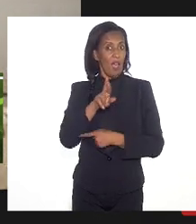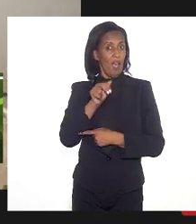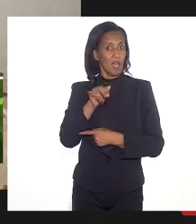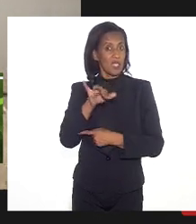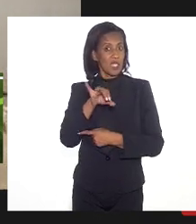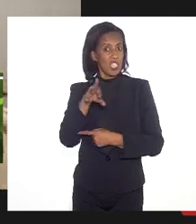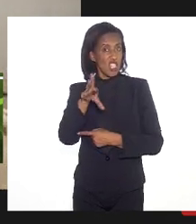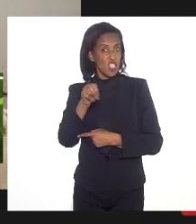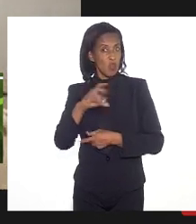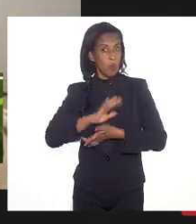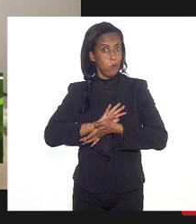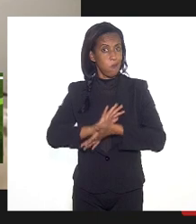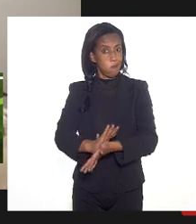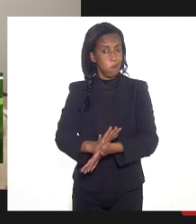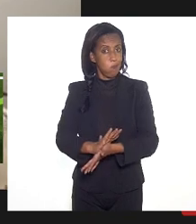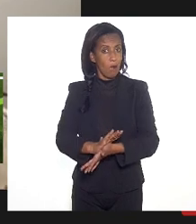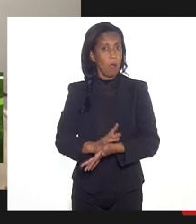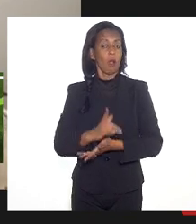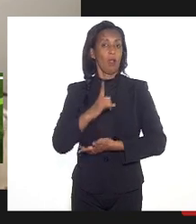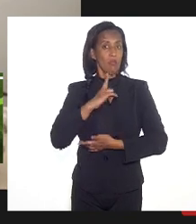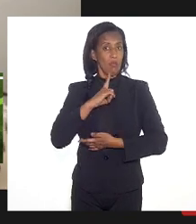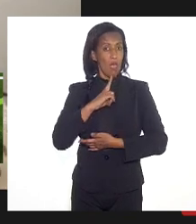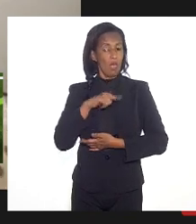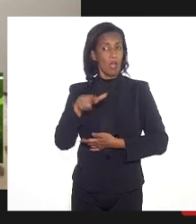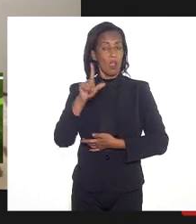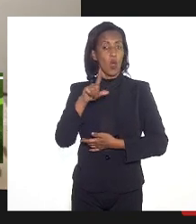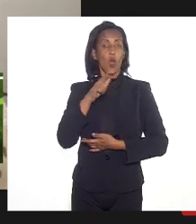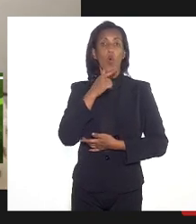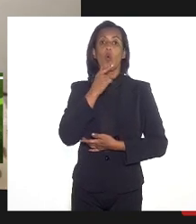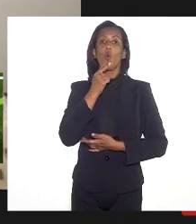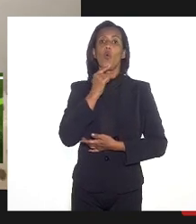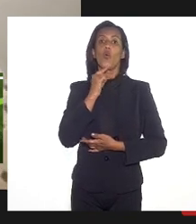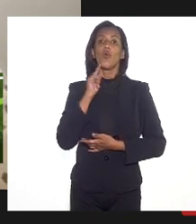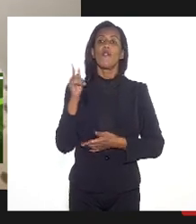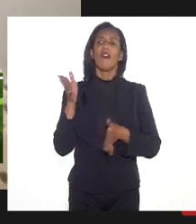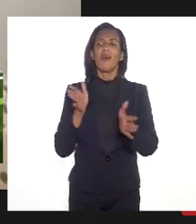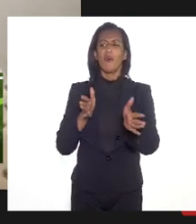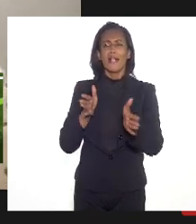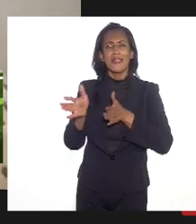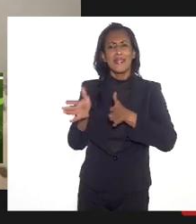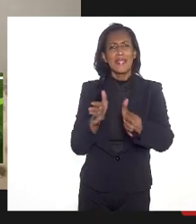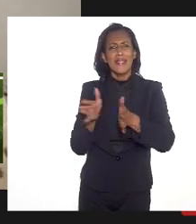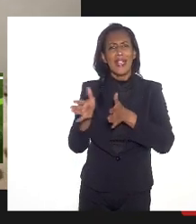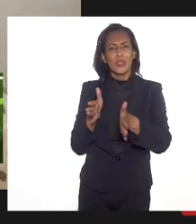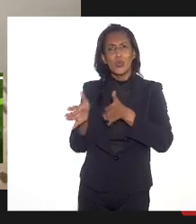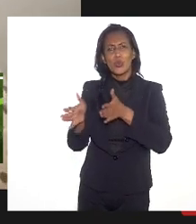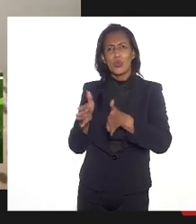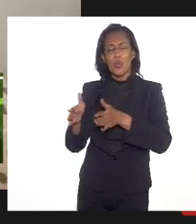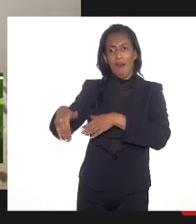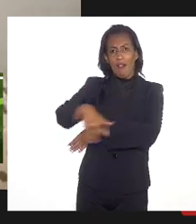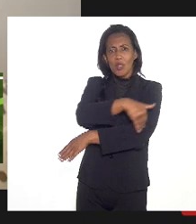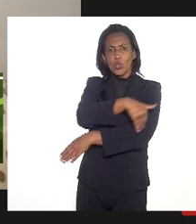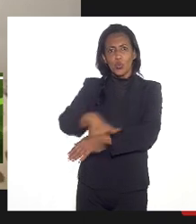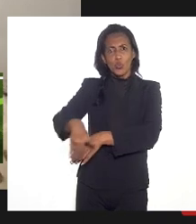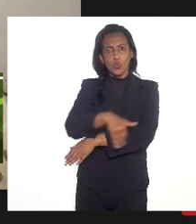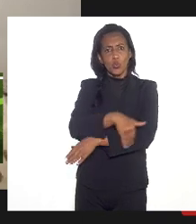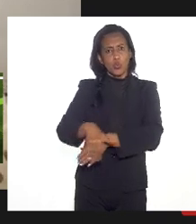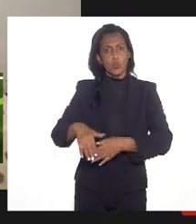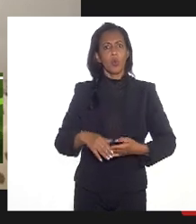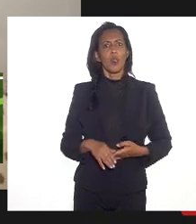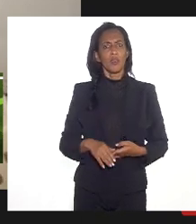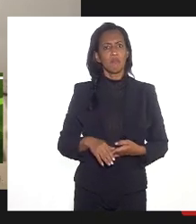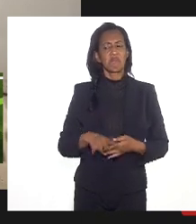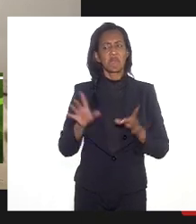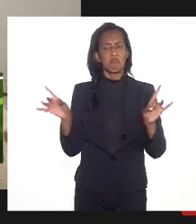levantado aqui pelo senhor Alexandre Anderson, no que tange ao acesso, né, às estradas, que